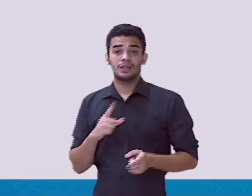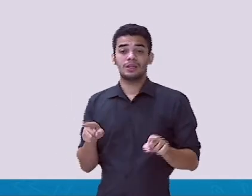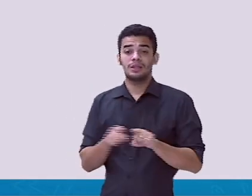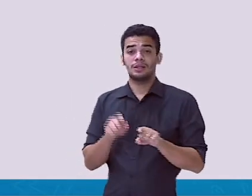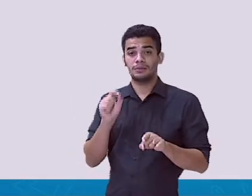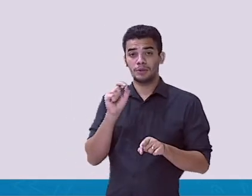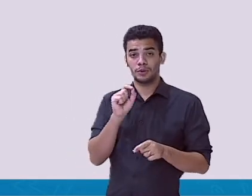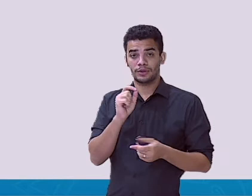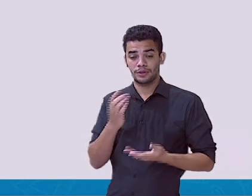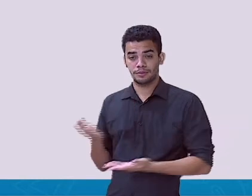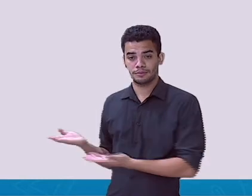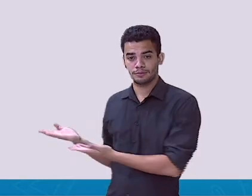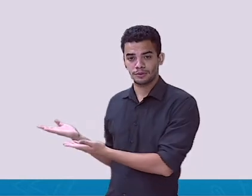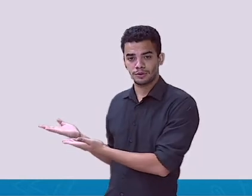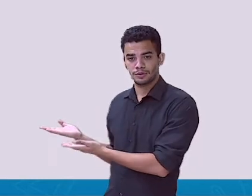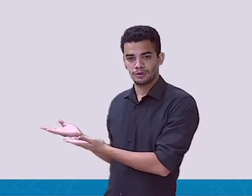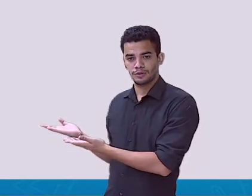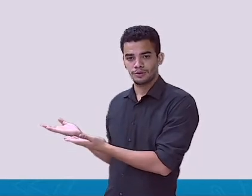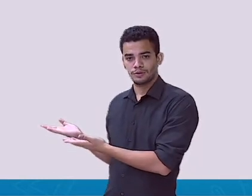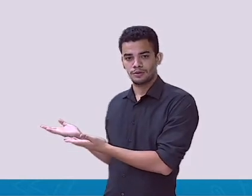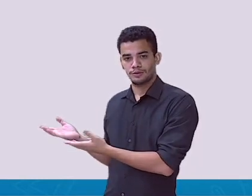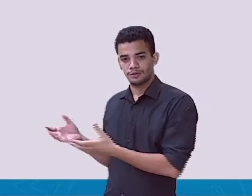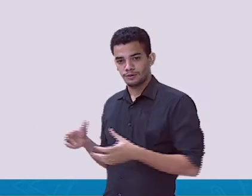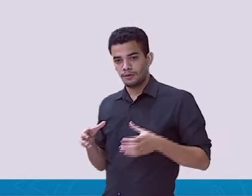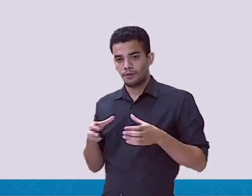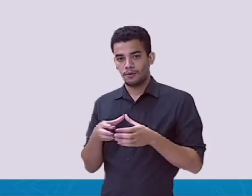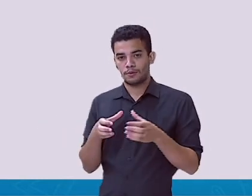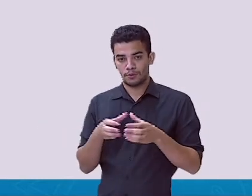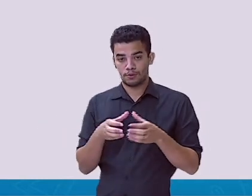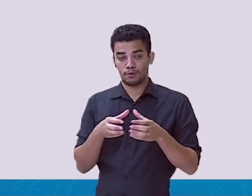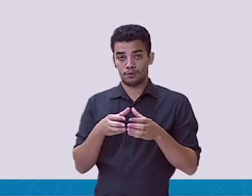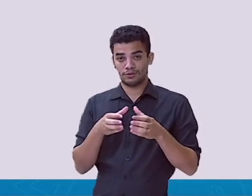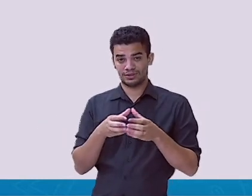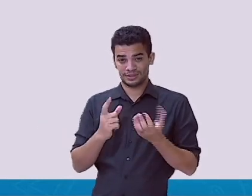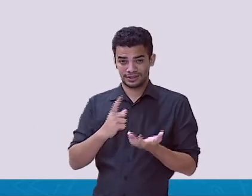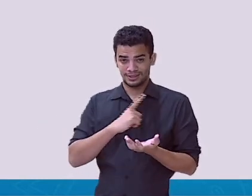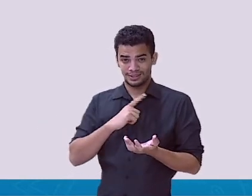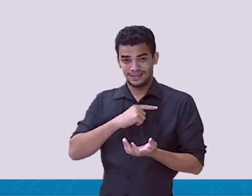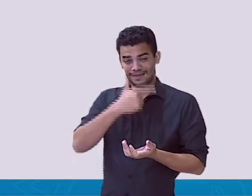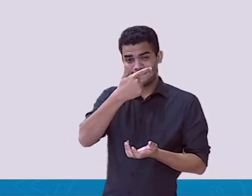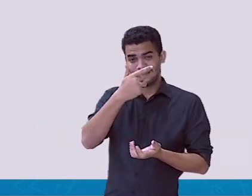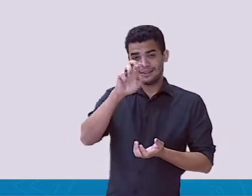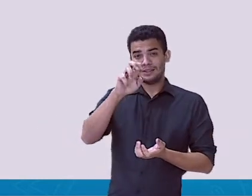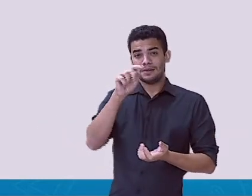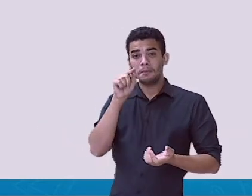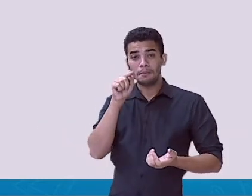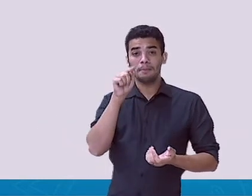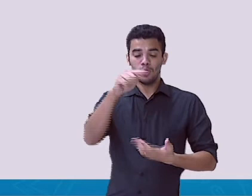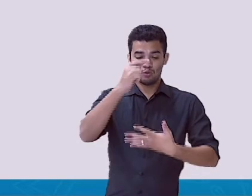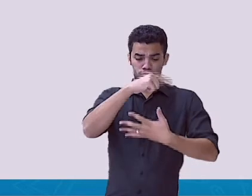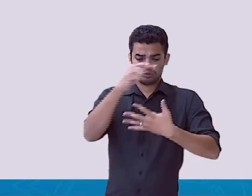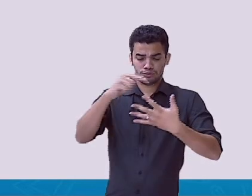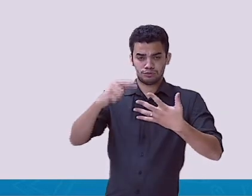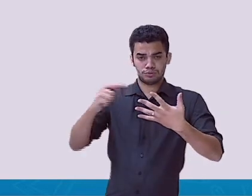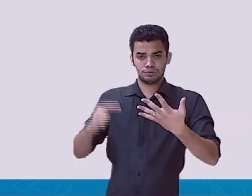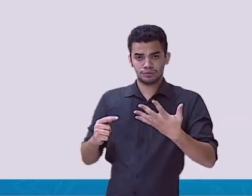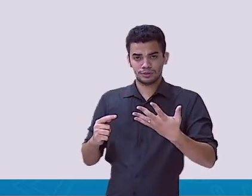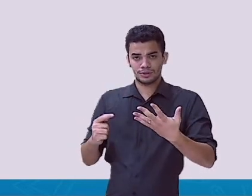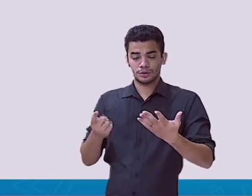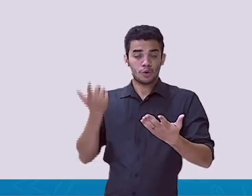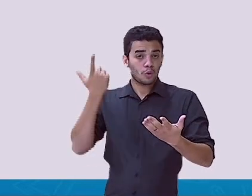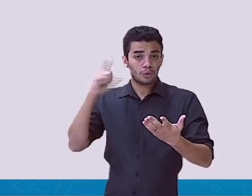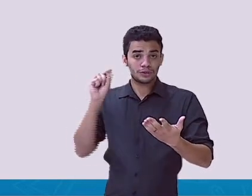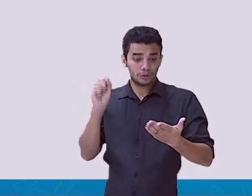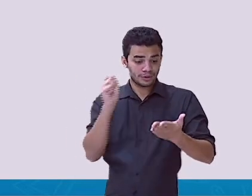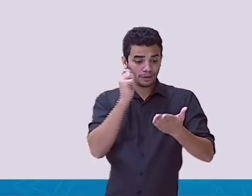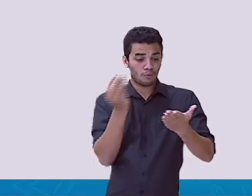Quem são? São 25 mil espécies que já foram catalogadas. Algumas